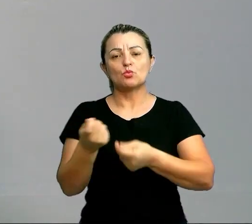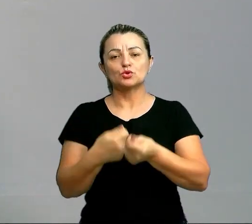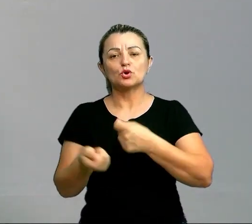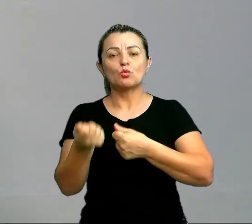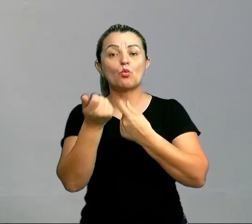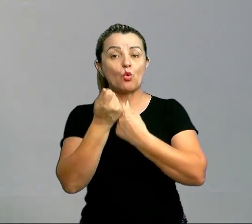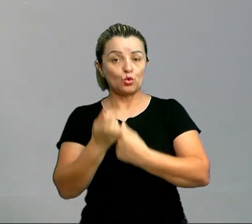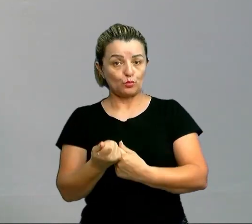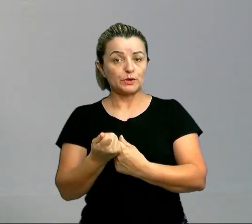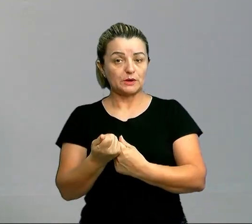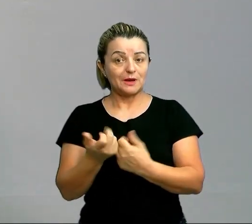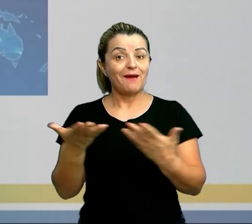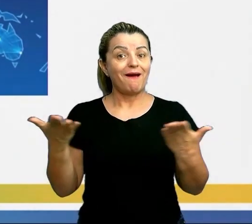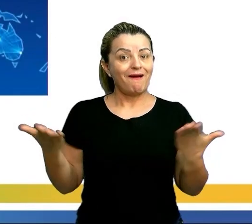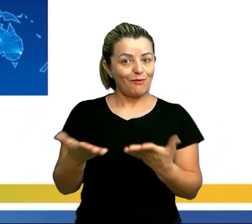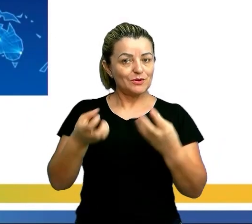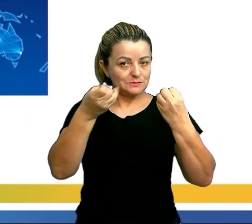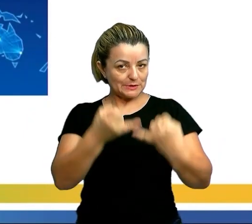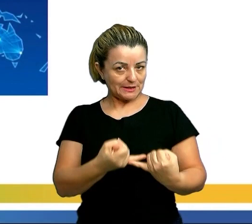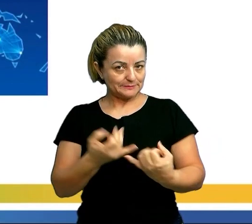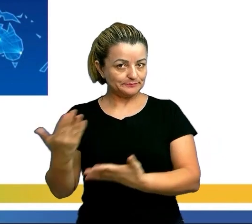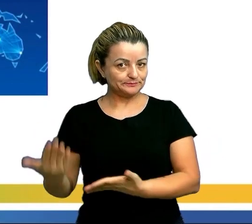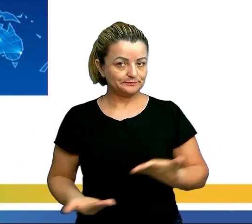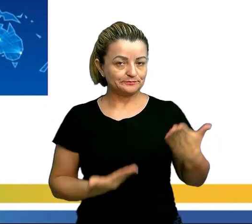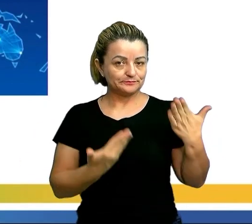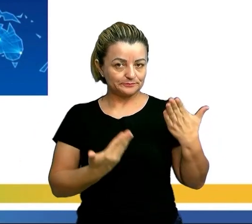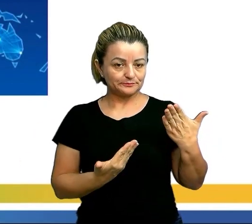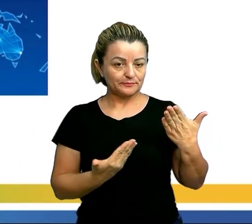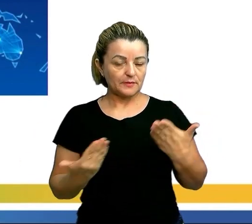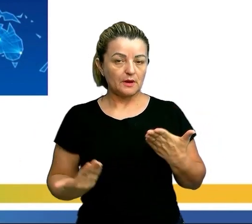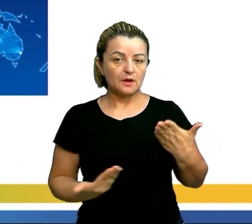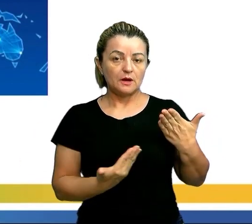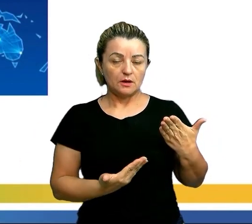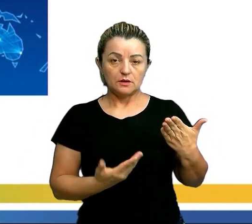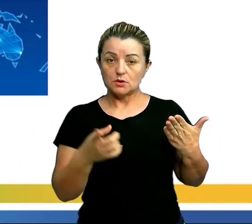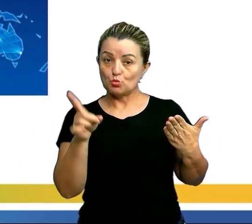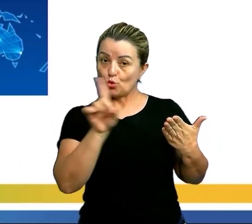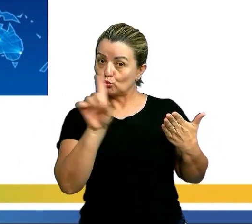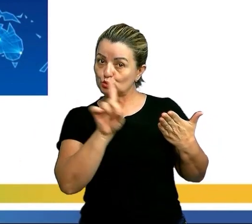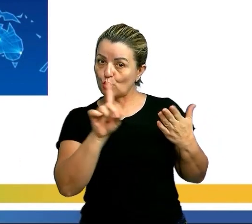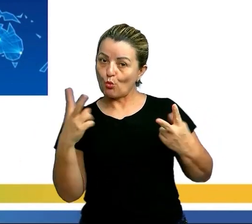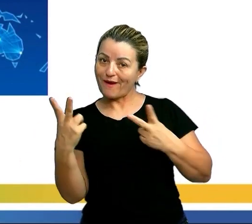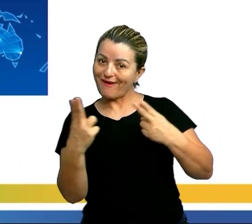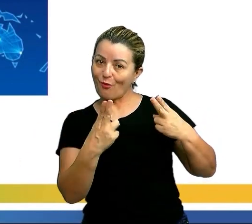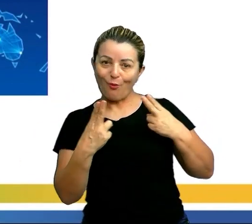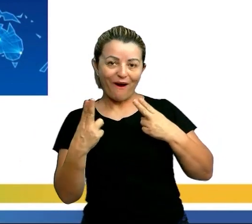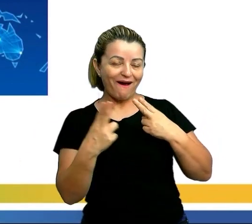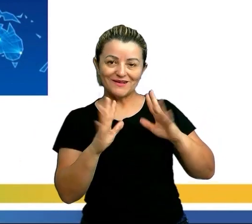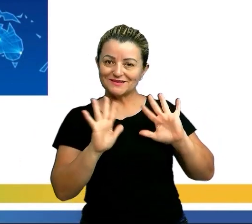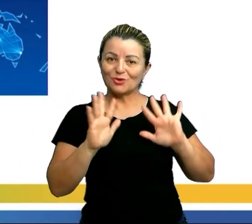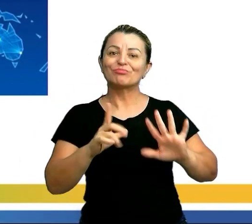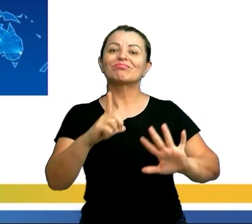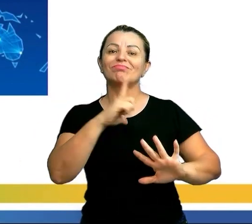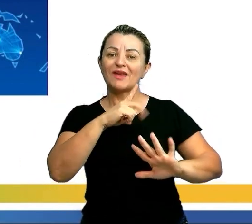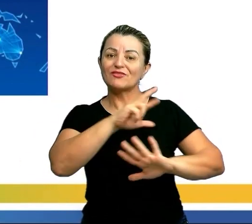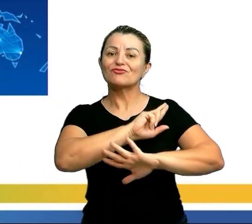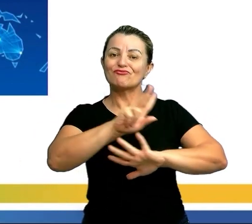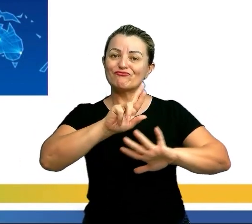justamente sobre isso que nós vamos falar agora, certo? Os blocos econômicos eles não são iguais, existem diversas